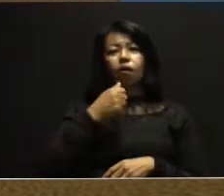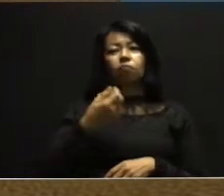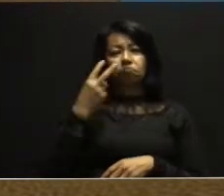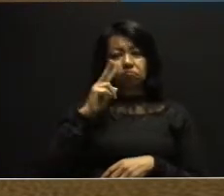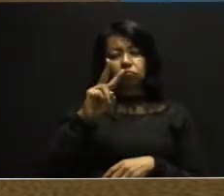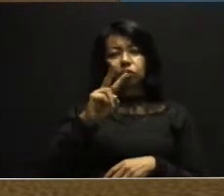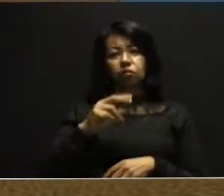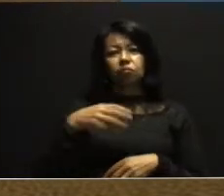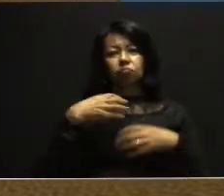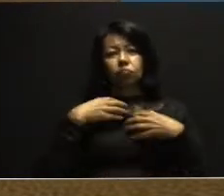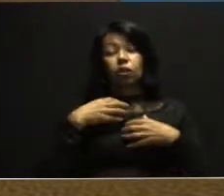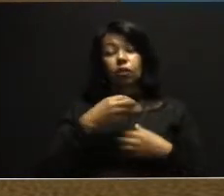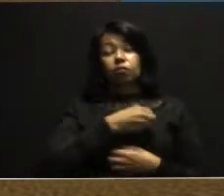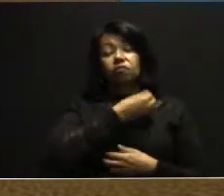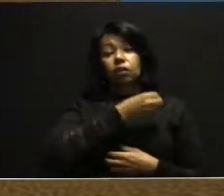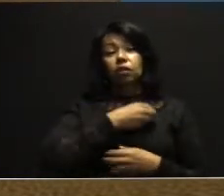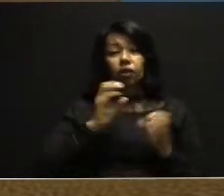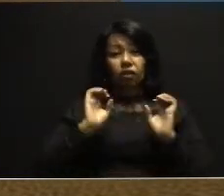comportamento, da ética, né,